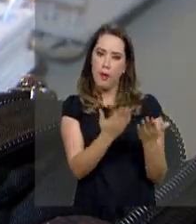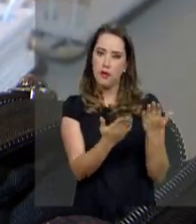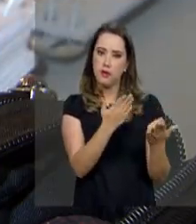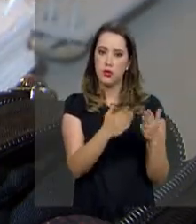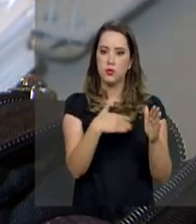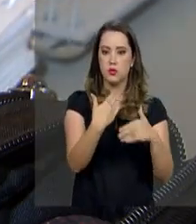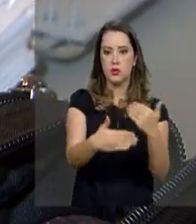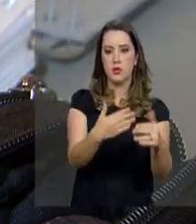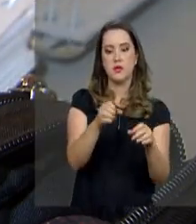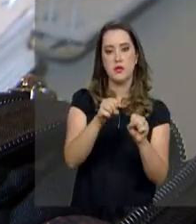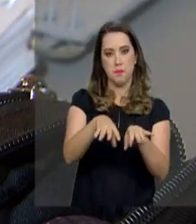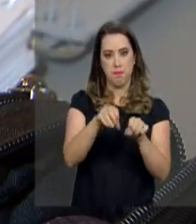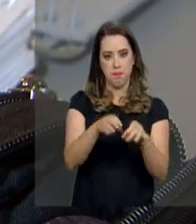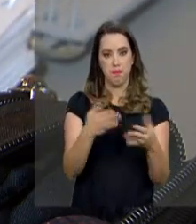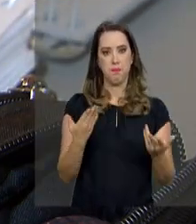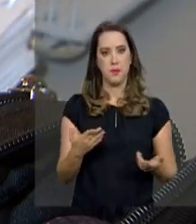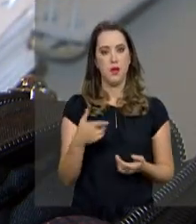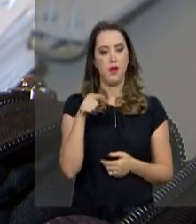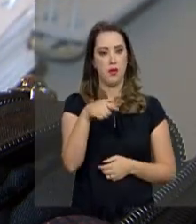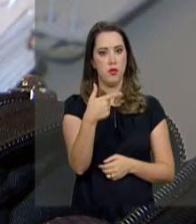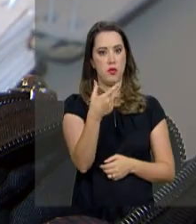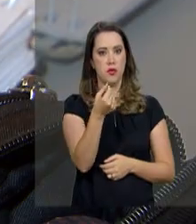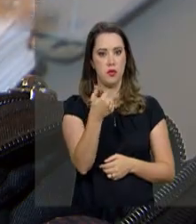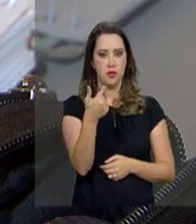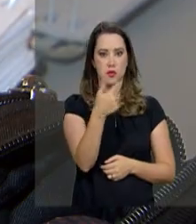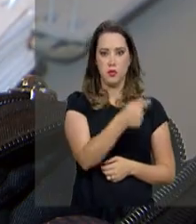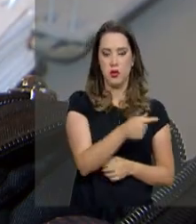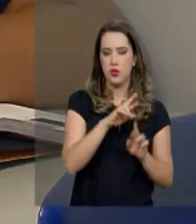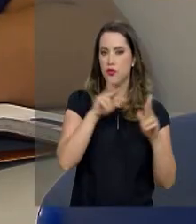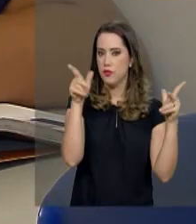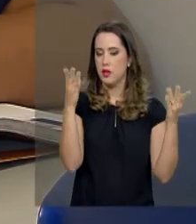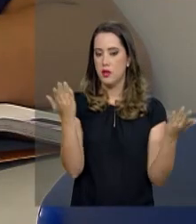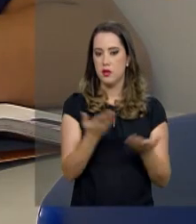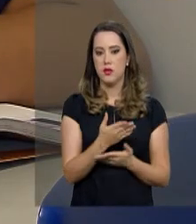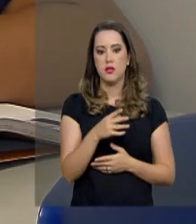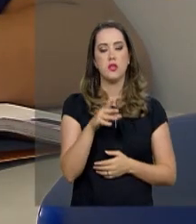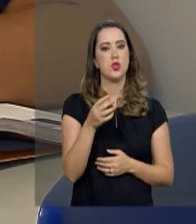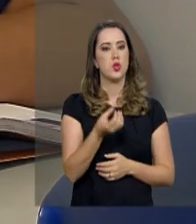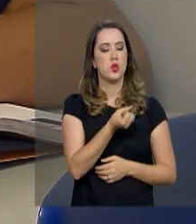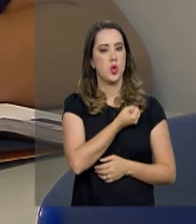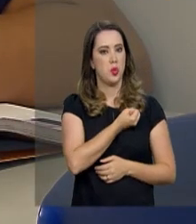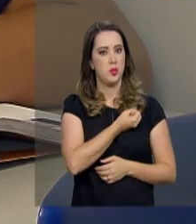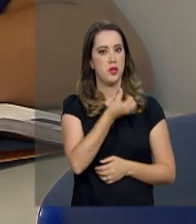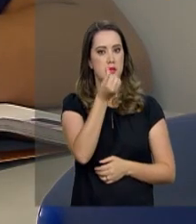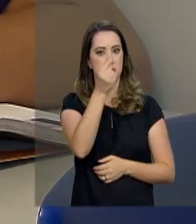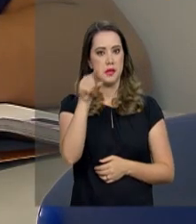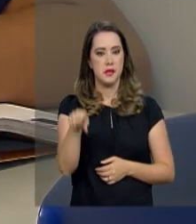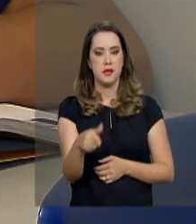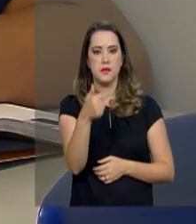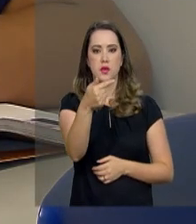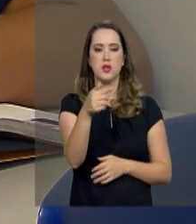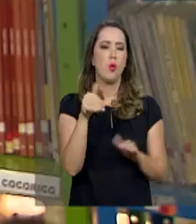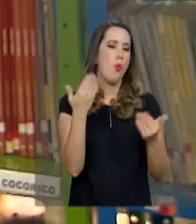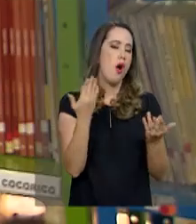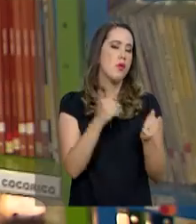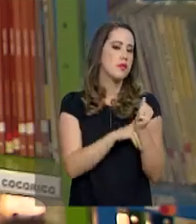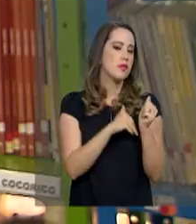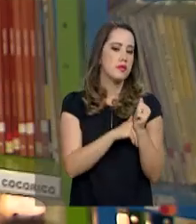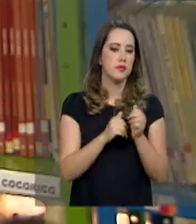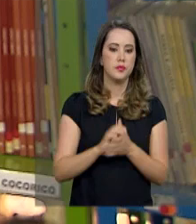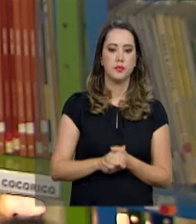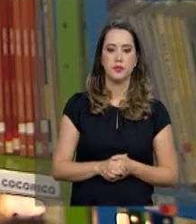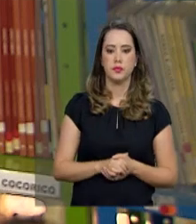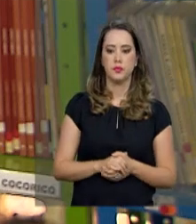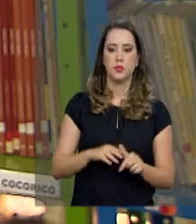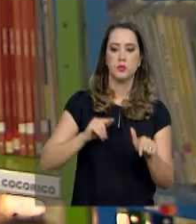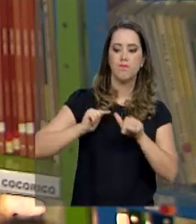10 anos depois, em 2017, a realidade foi bem diferente, nota 6,7. E qual é o segredo?